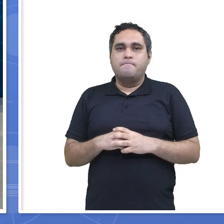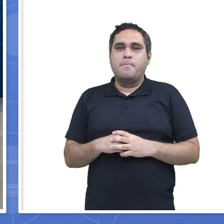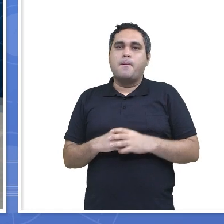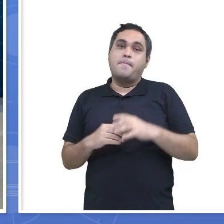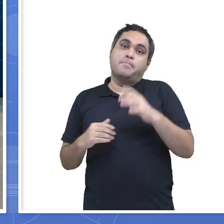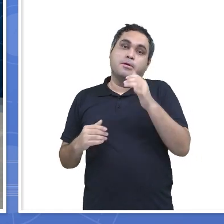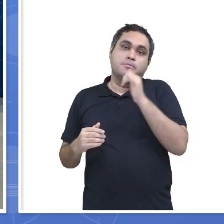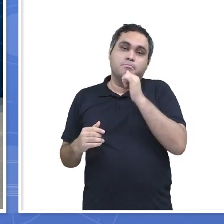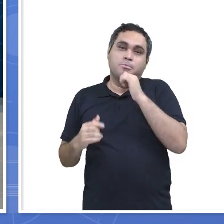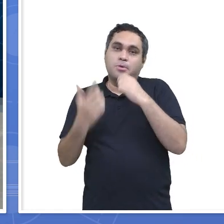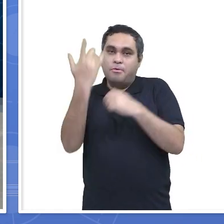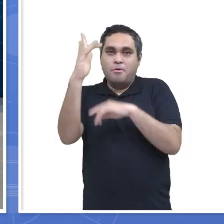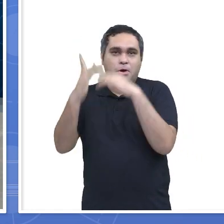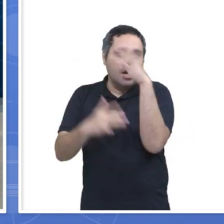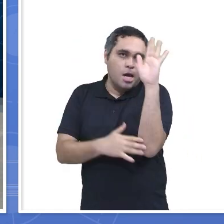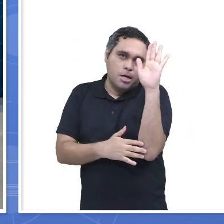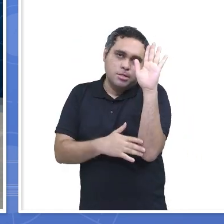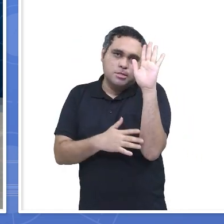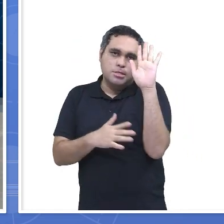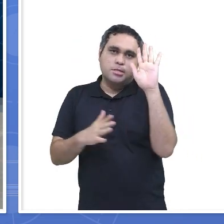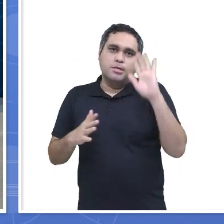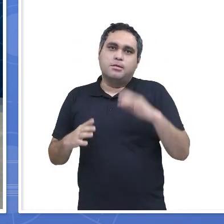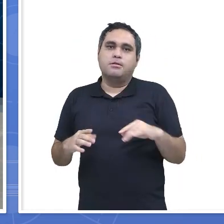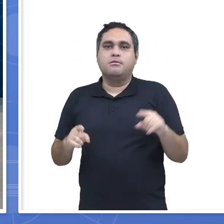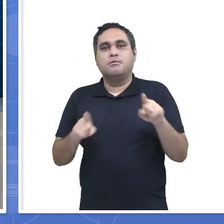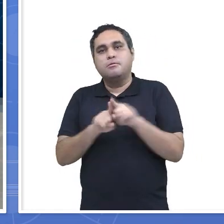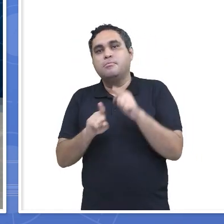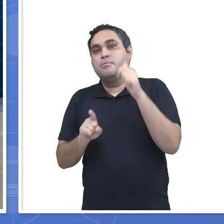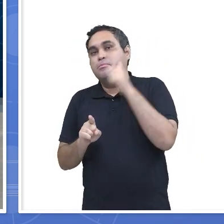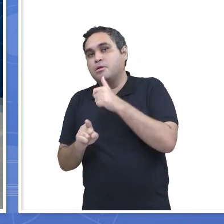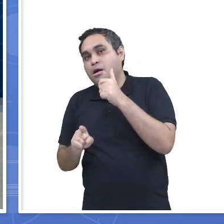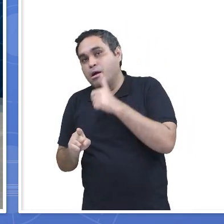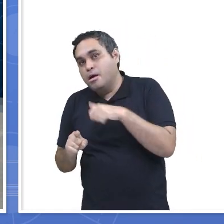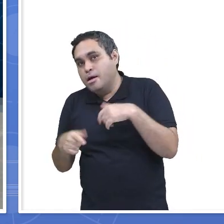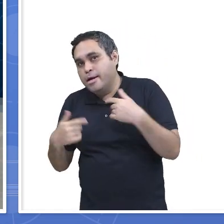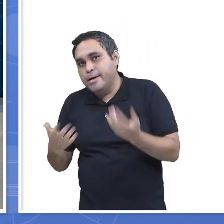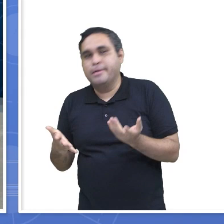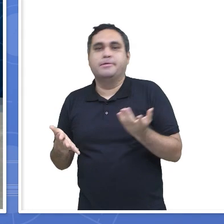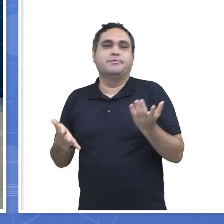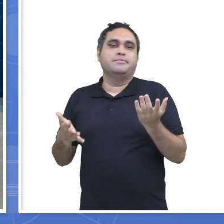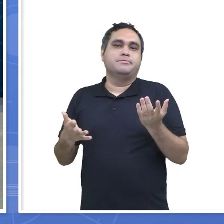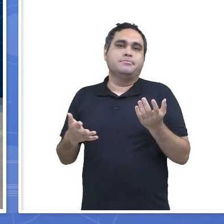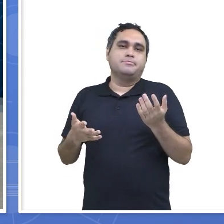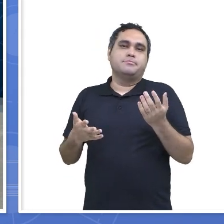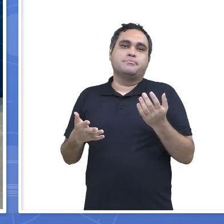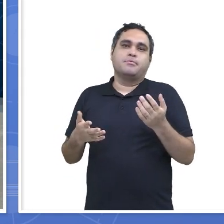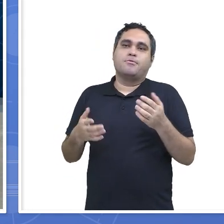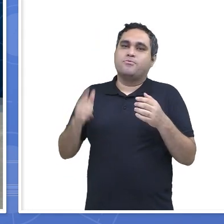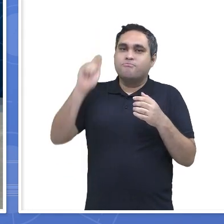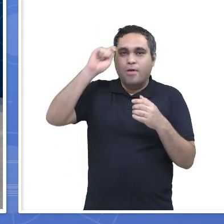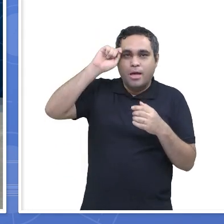por exemplo, né, a causa das mulheres, a causa dos